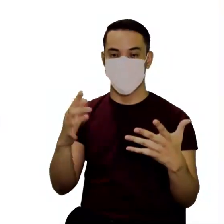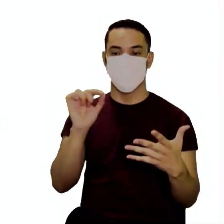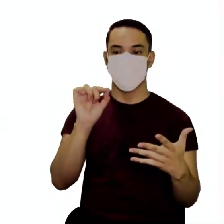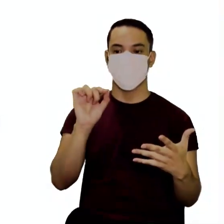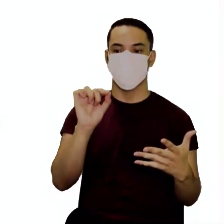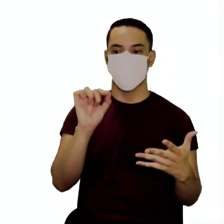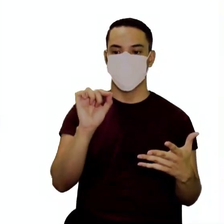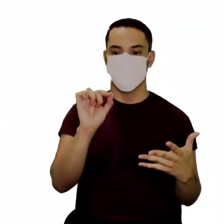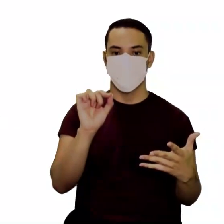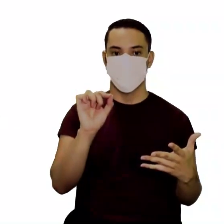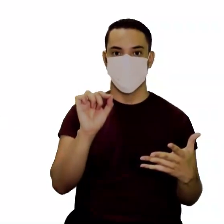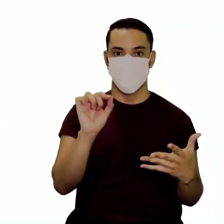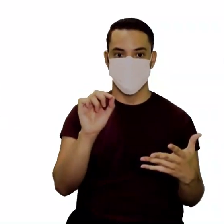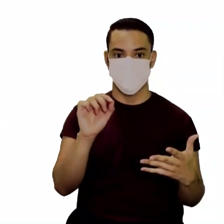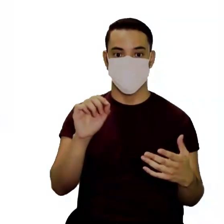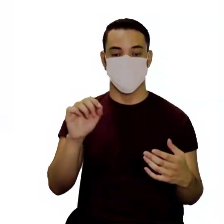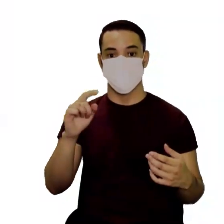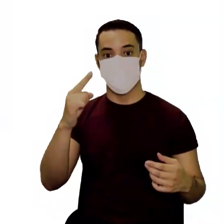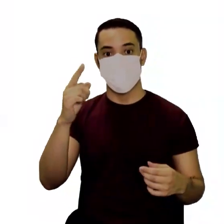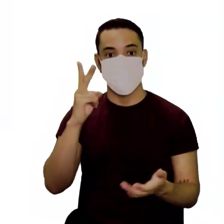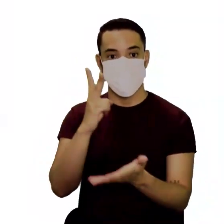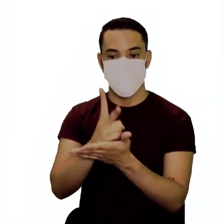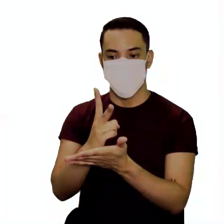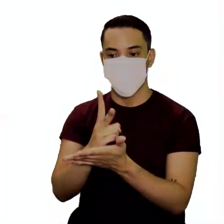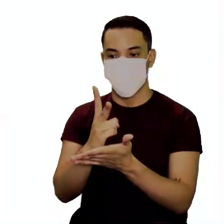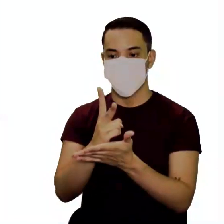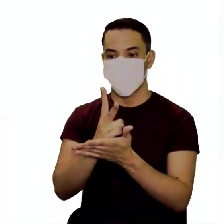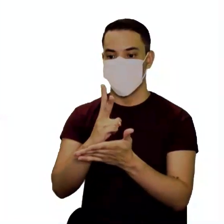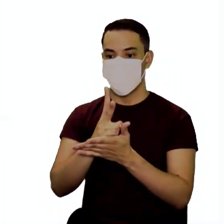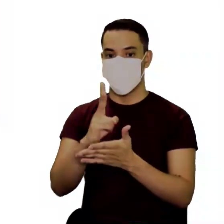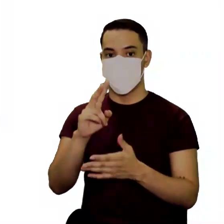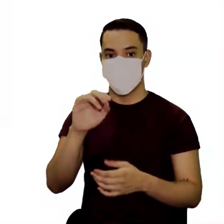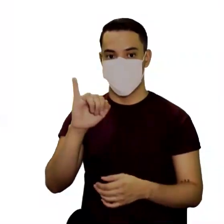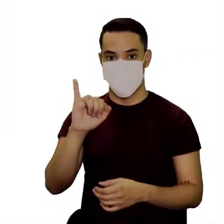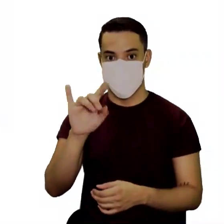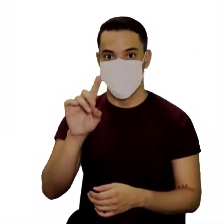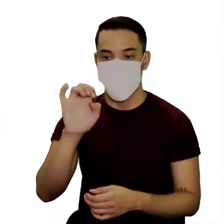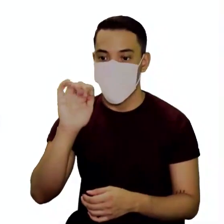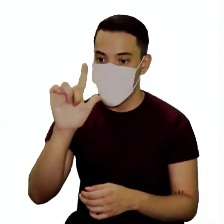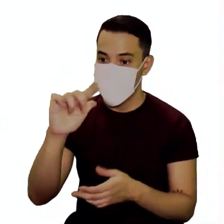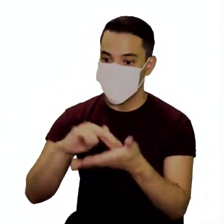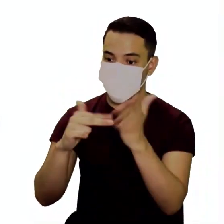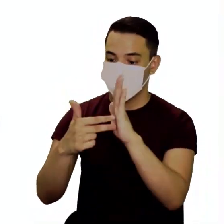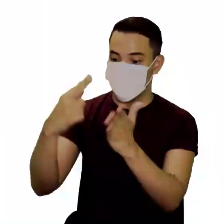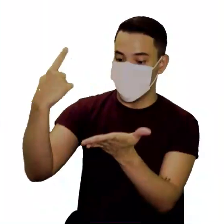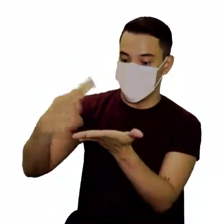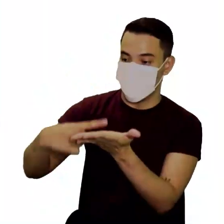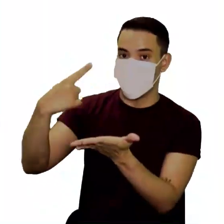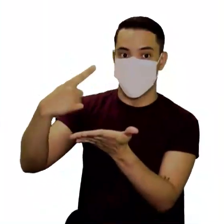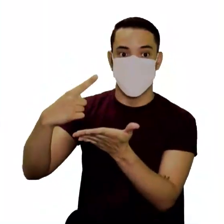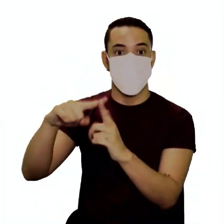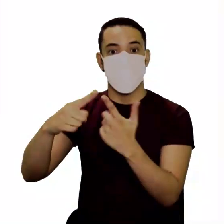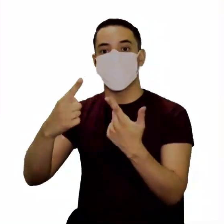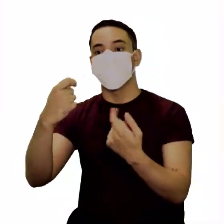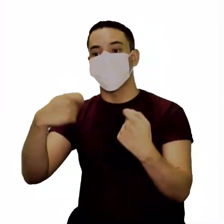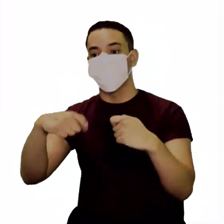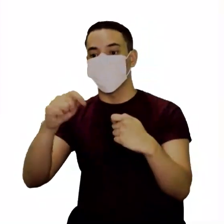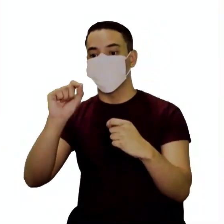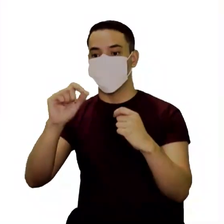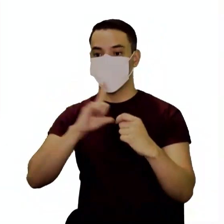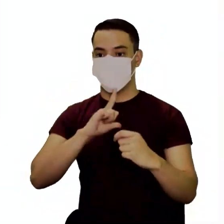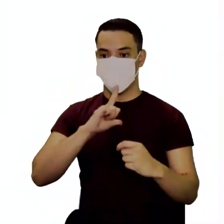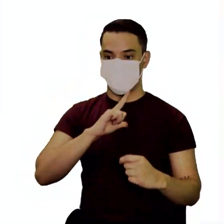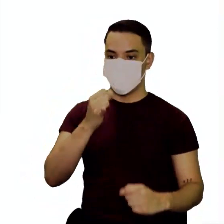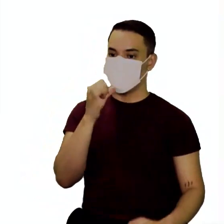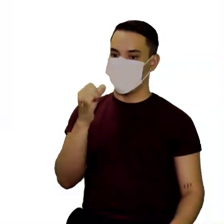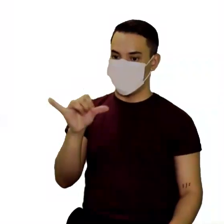né? Tá idealizando, dificilmente você vai encontrar um que seja perfeito, é um componente com uma resistência elétrica